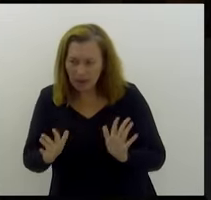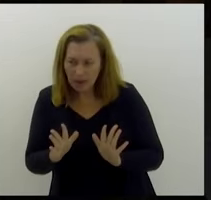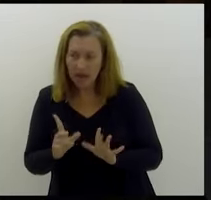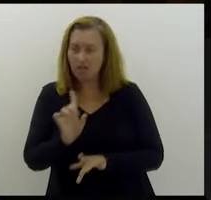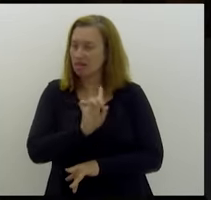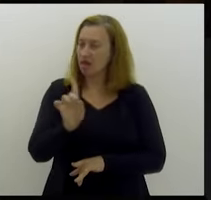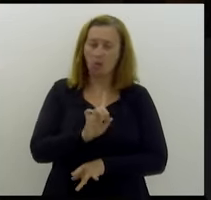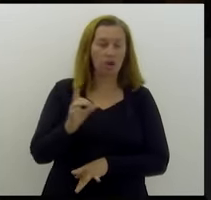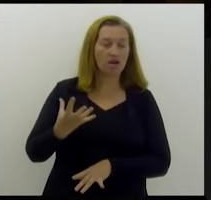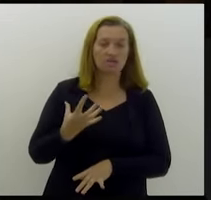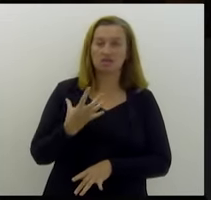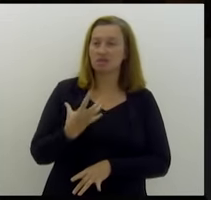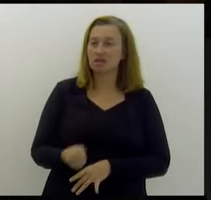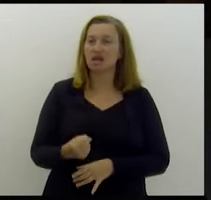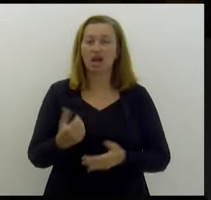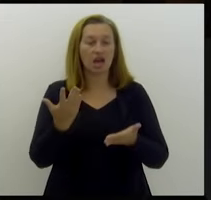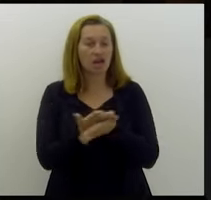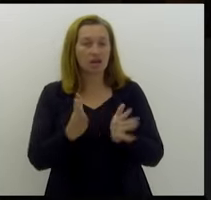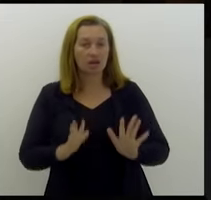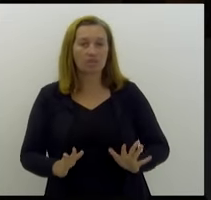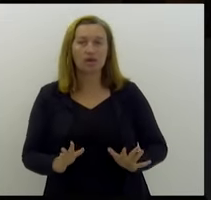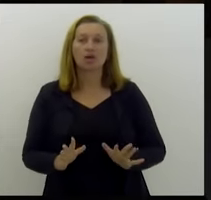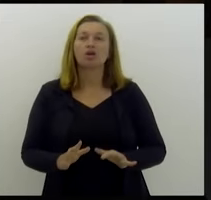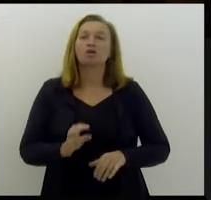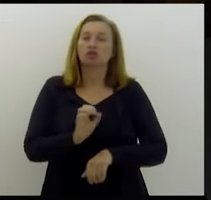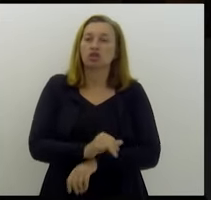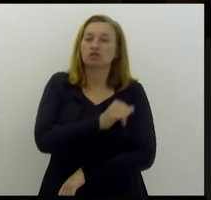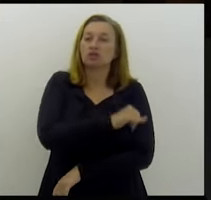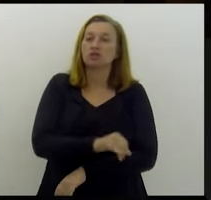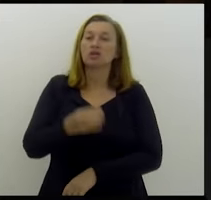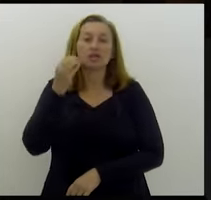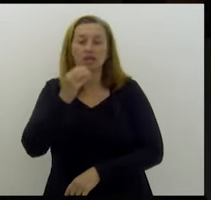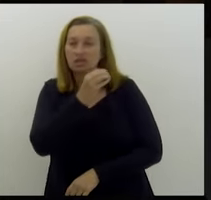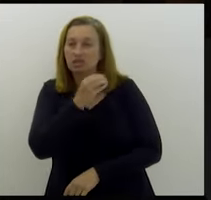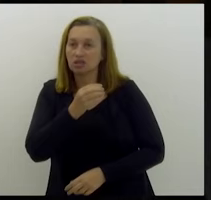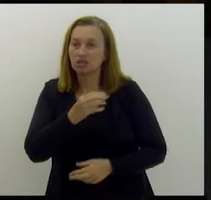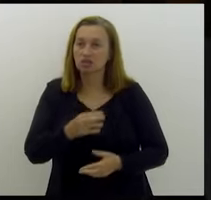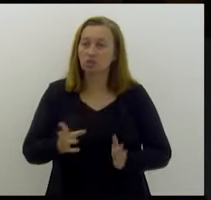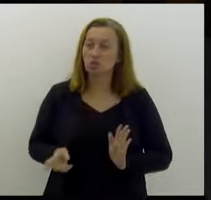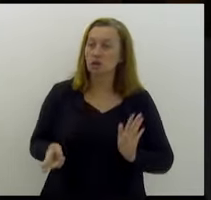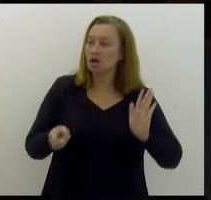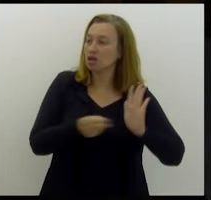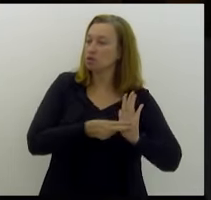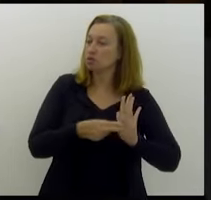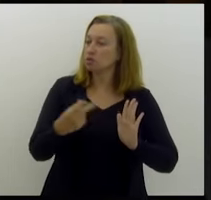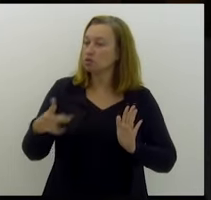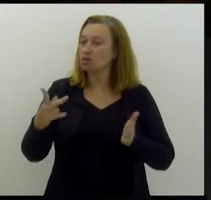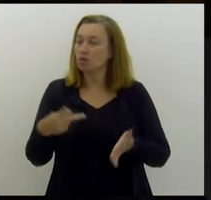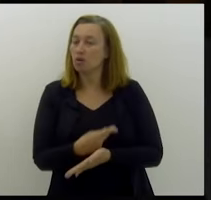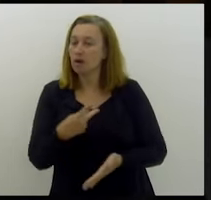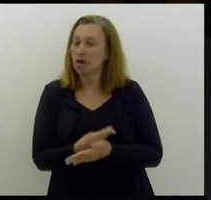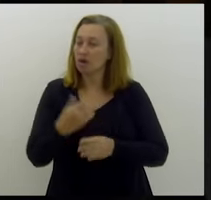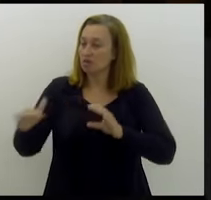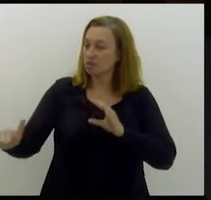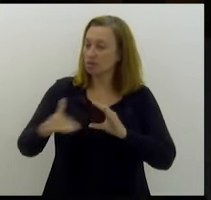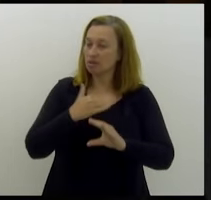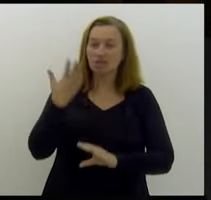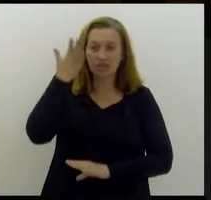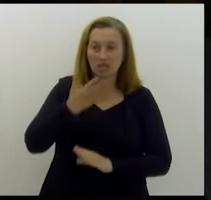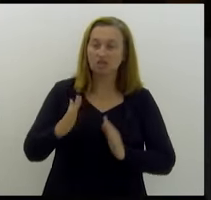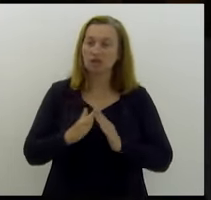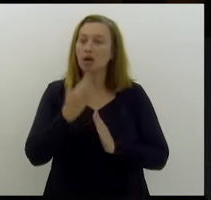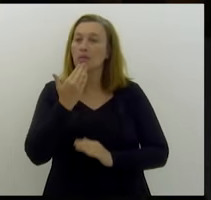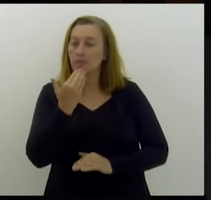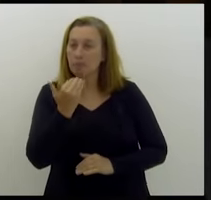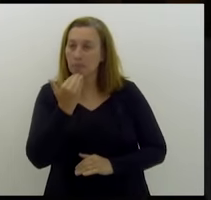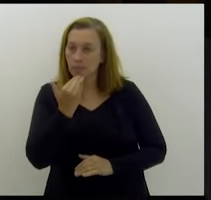não vamos aceitar a destruição do Estado do Rio de Janeiro Cláudio Castro assuma sua incompetência Mande uma mensagem para essa casa pedindo